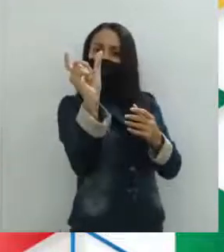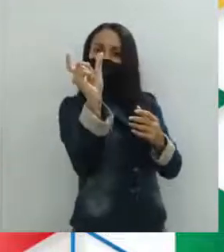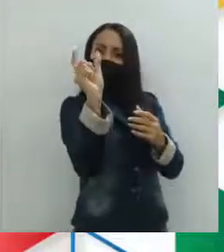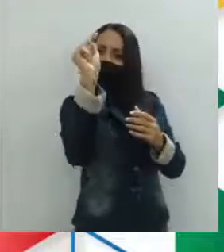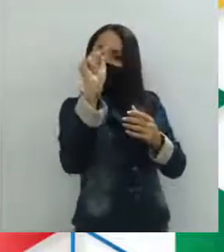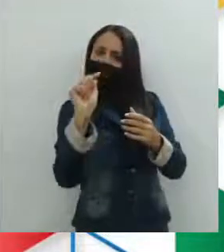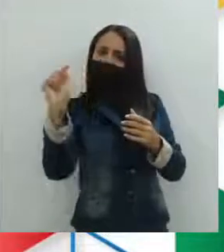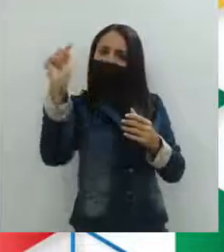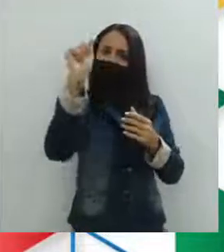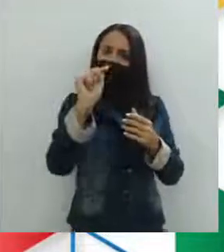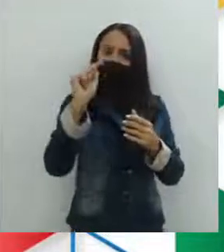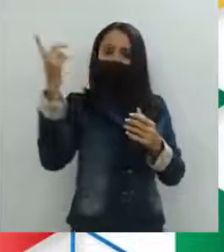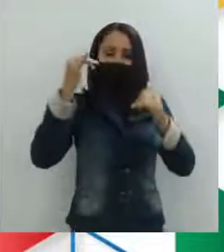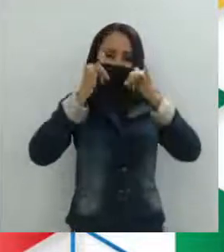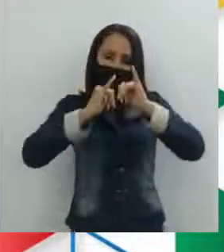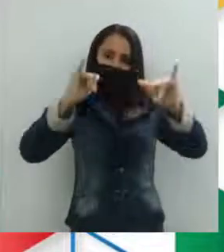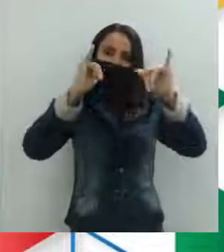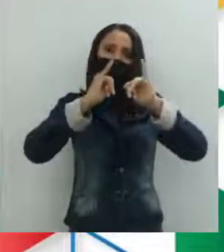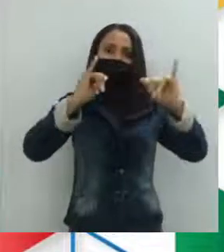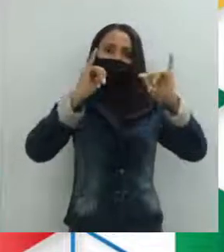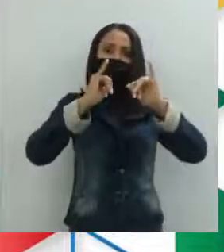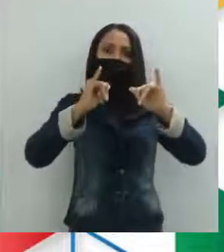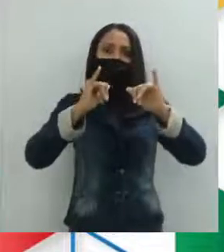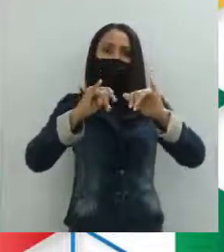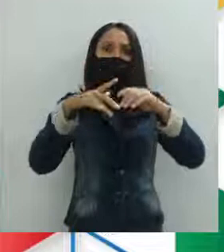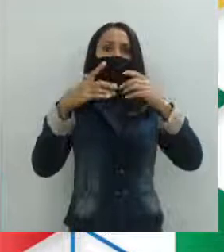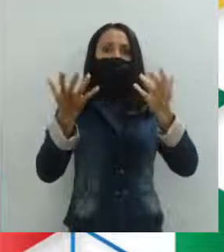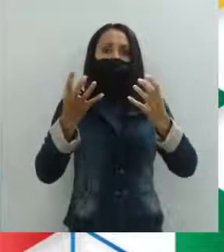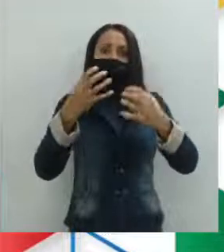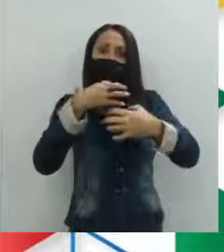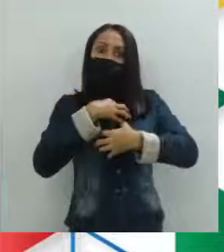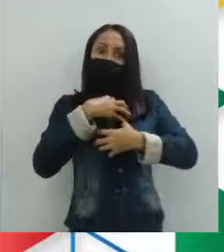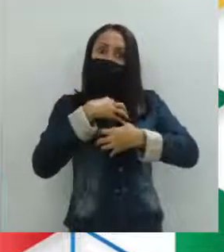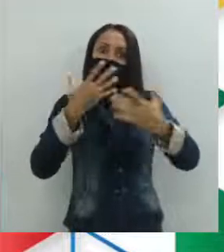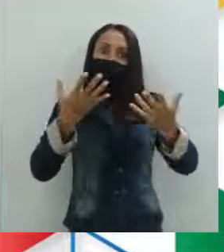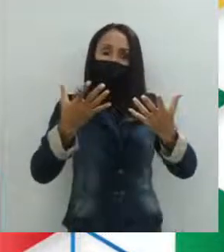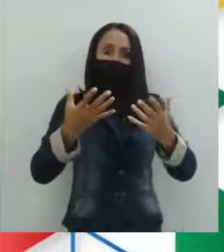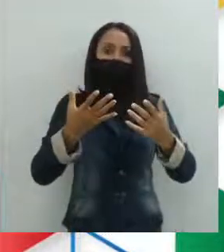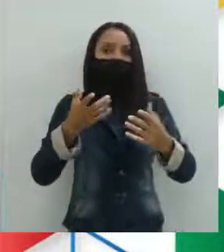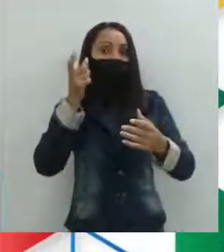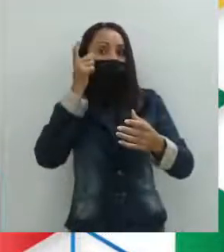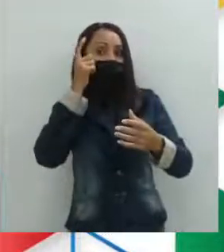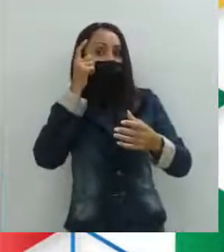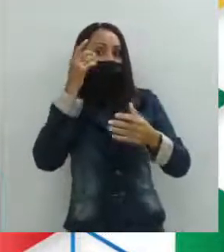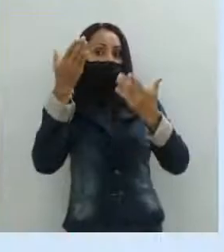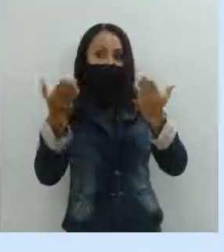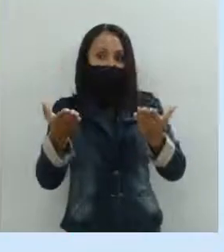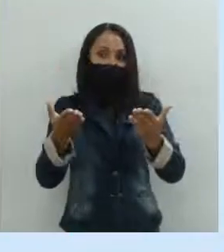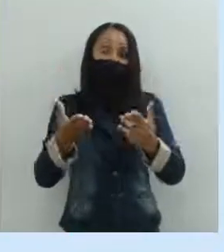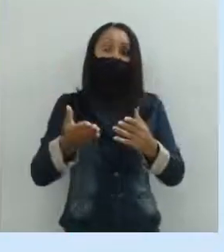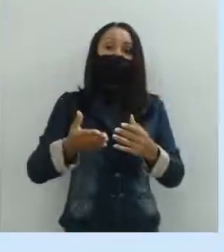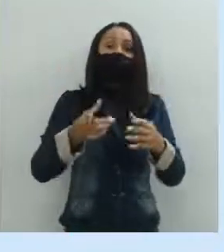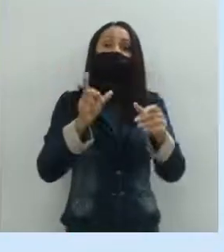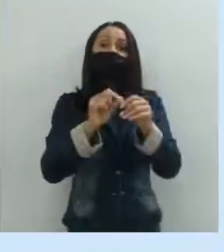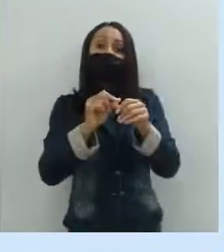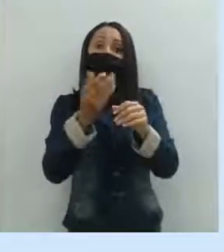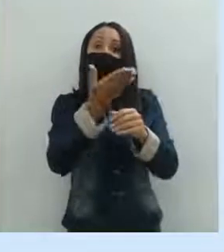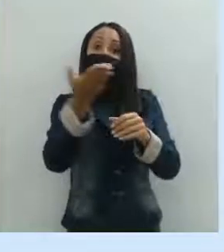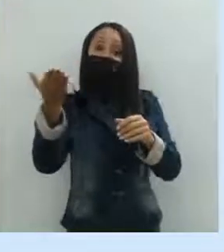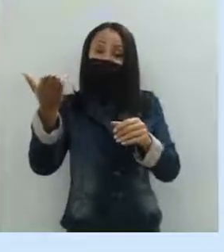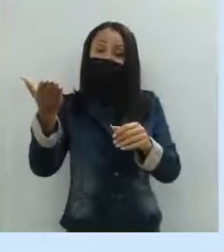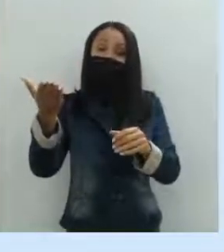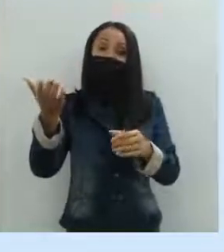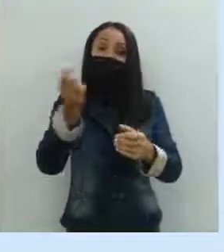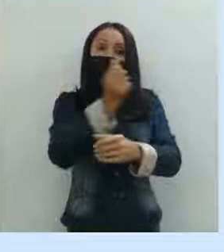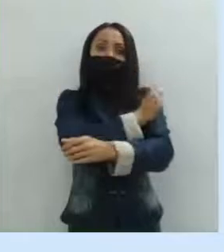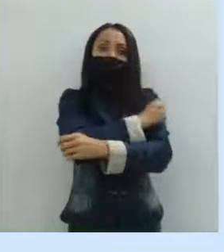aquela partezinha da notícia que traz um impacto, que mostra um interesse, certo? Que faz com que você, leitor, tenha